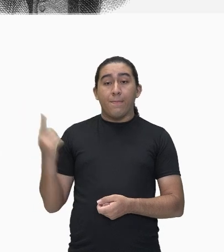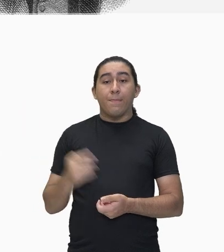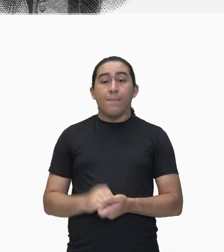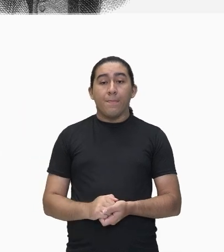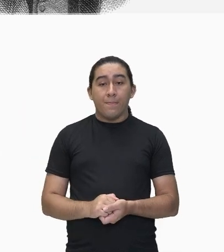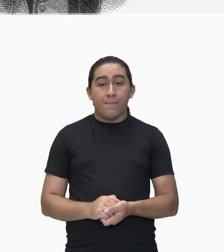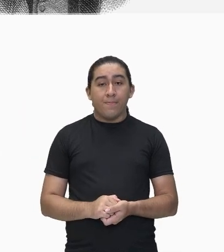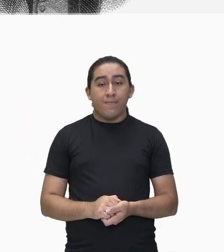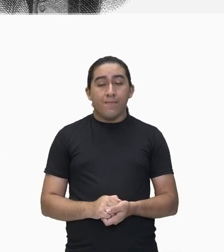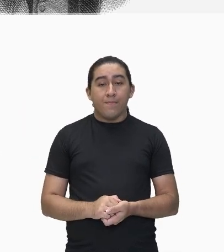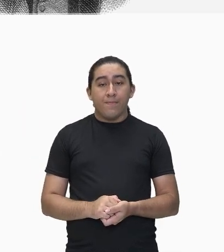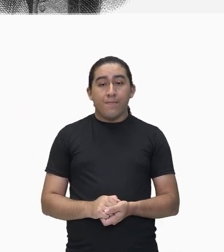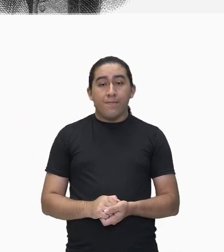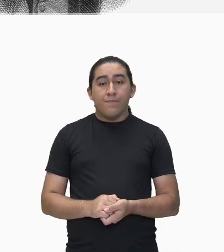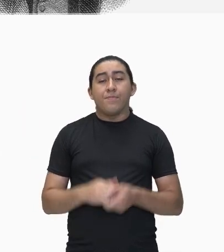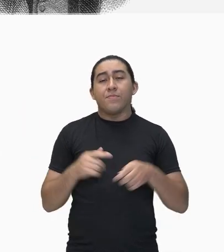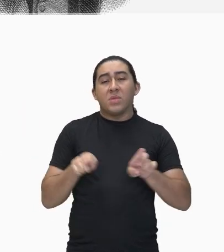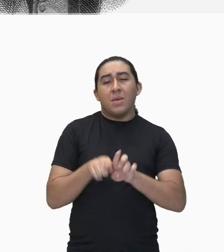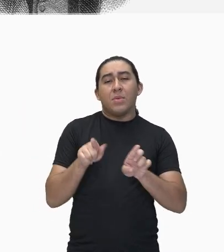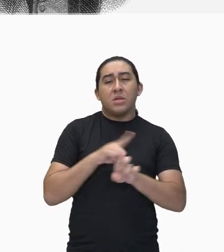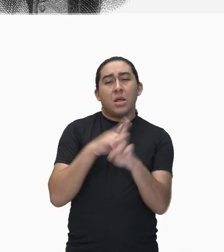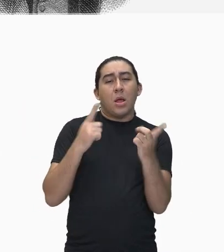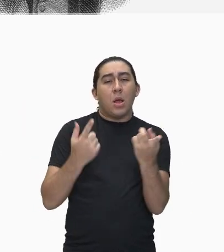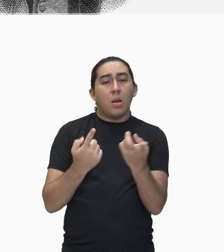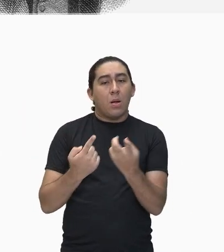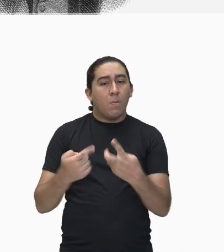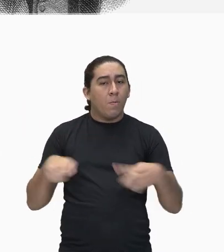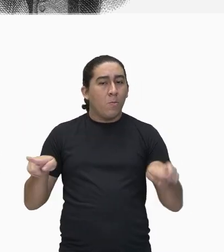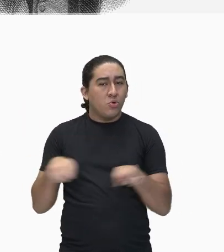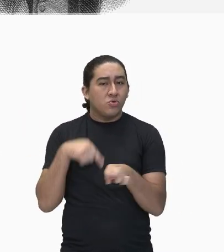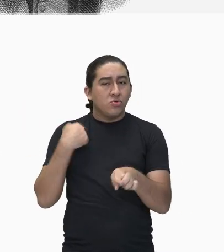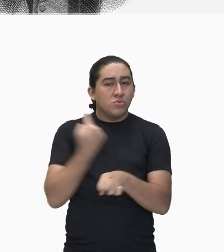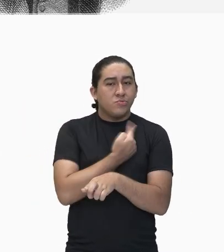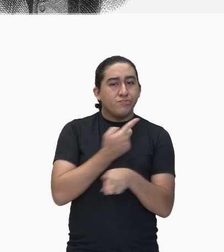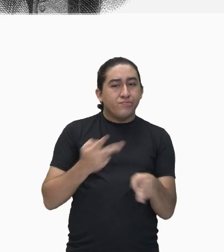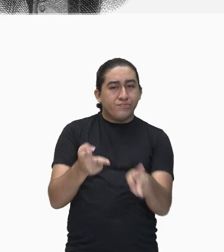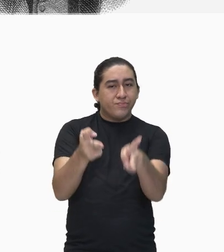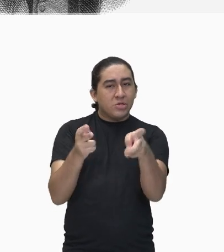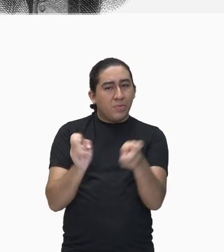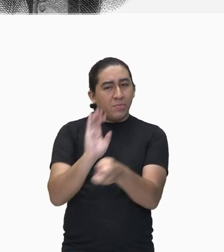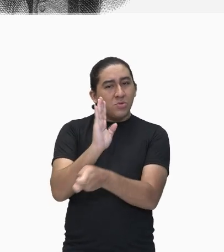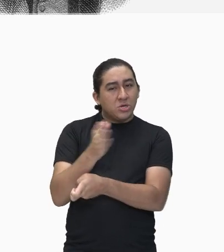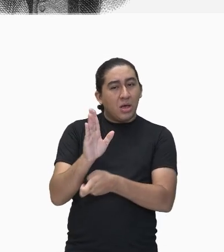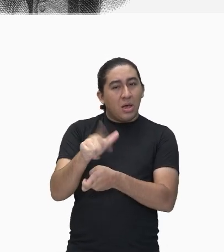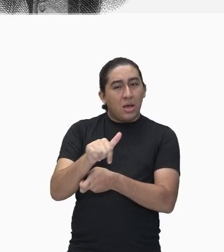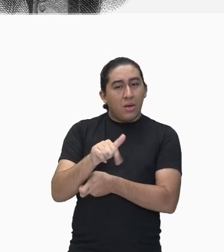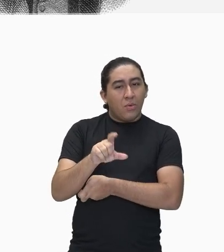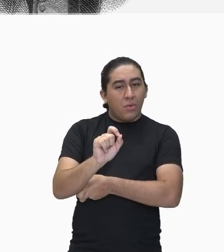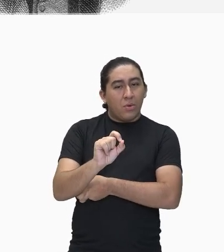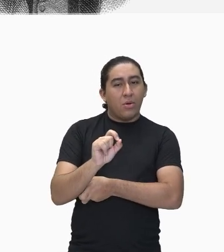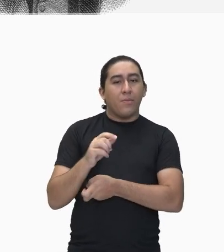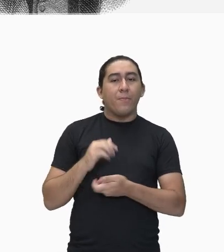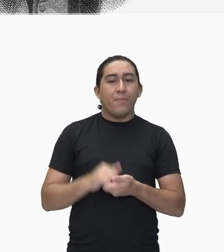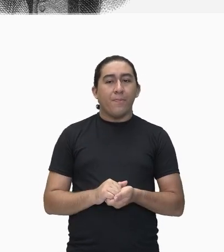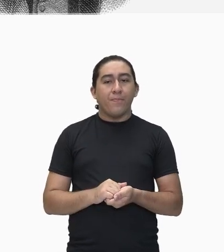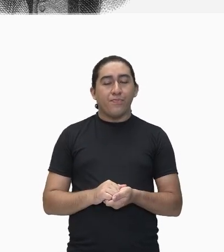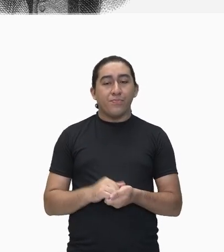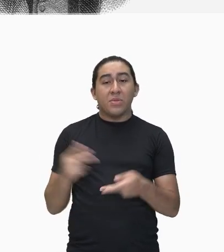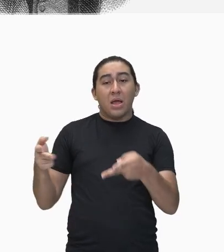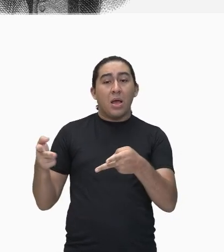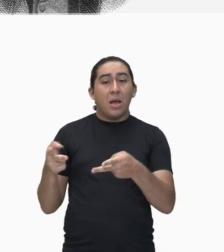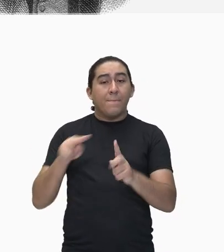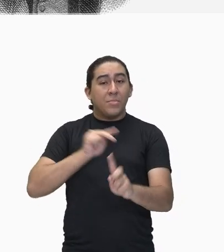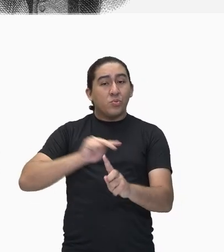faceta indianista, né, aquilo que o olhar dele sobre o